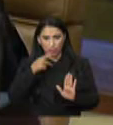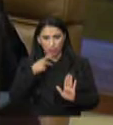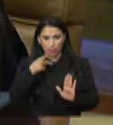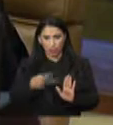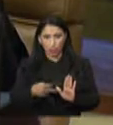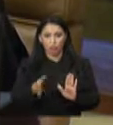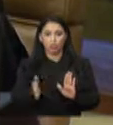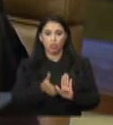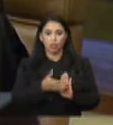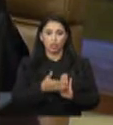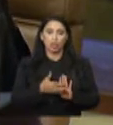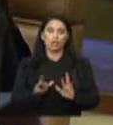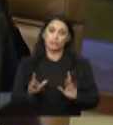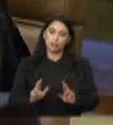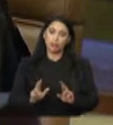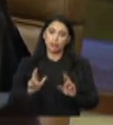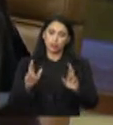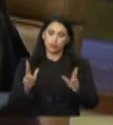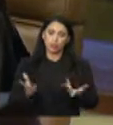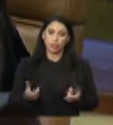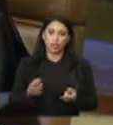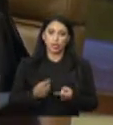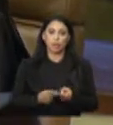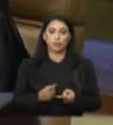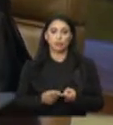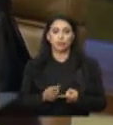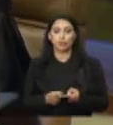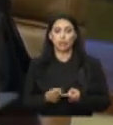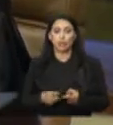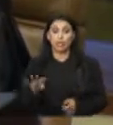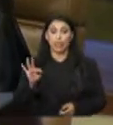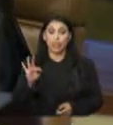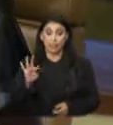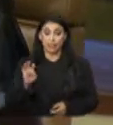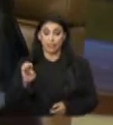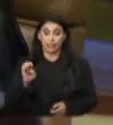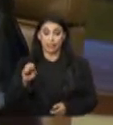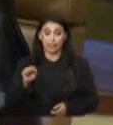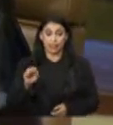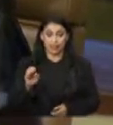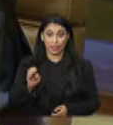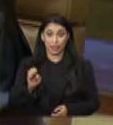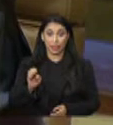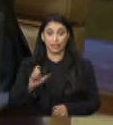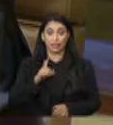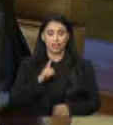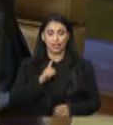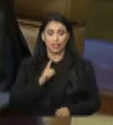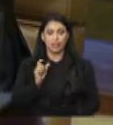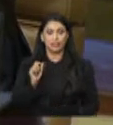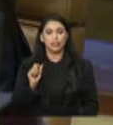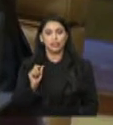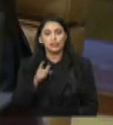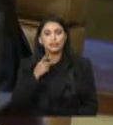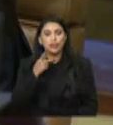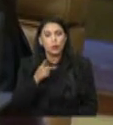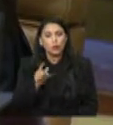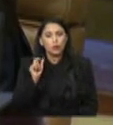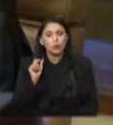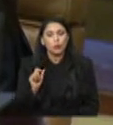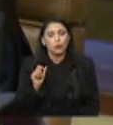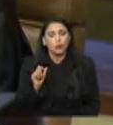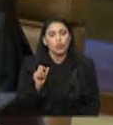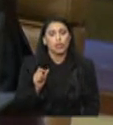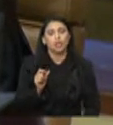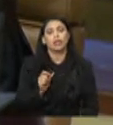precisamente essa adicionar essa porque vossa excelência na sua tese se me permite o aborto diz que